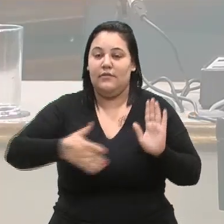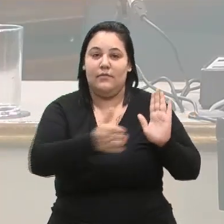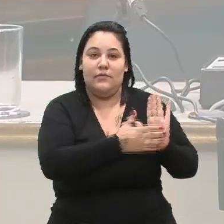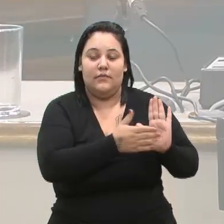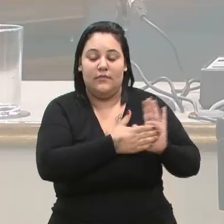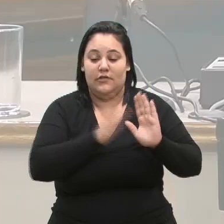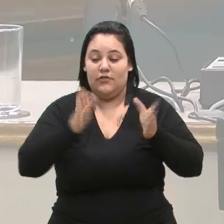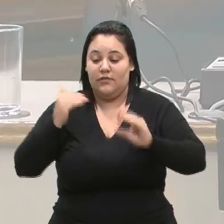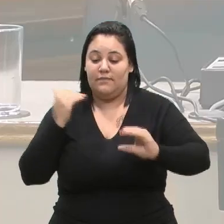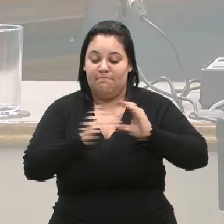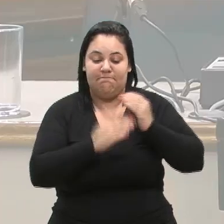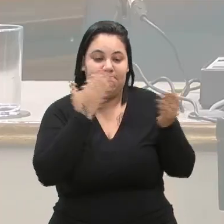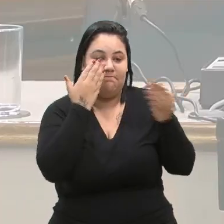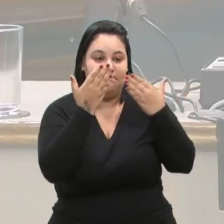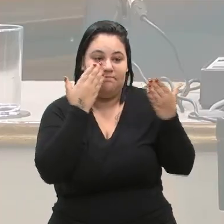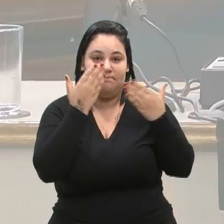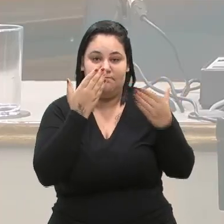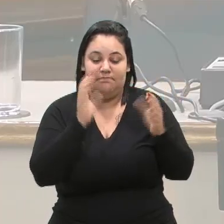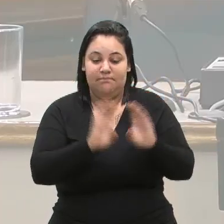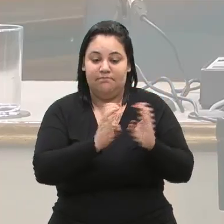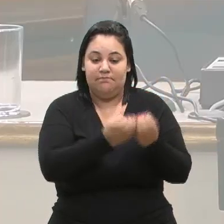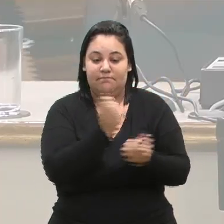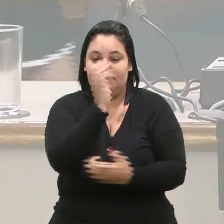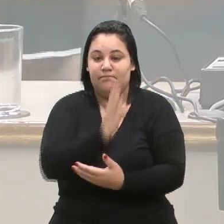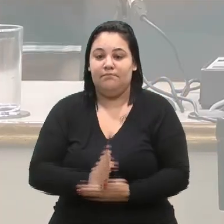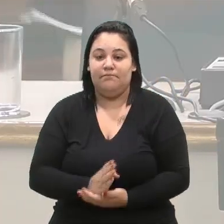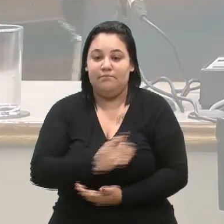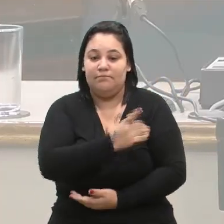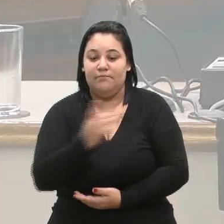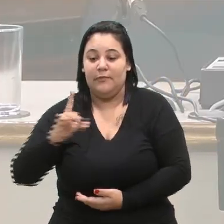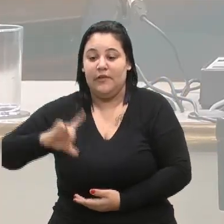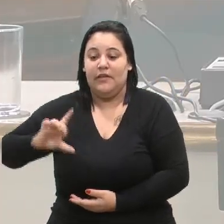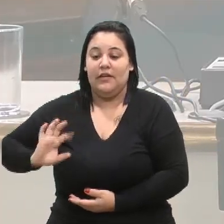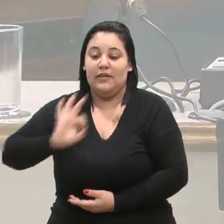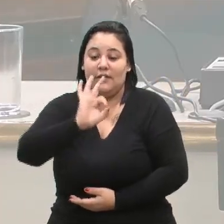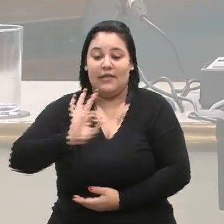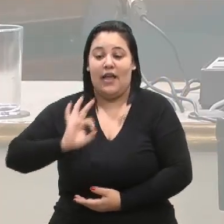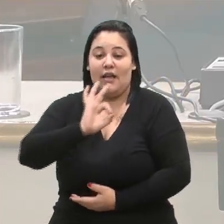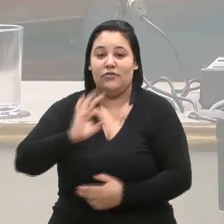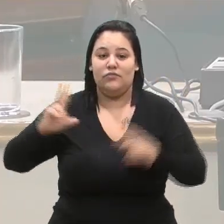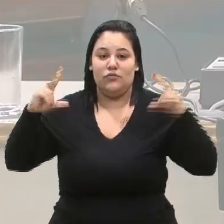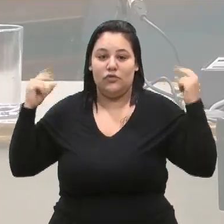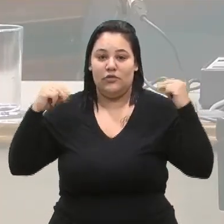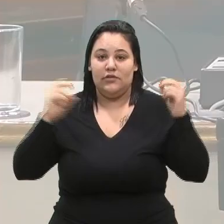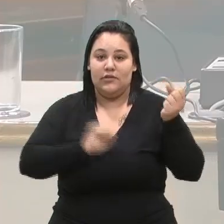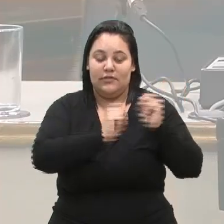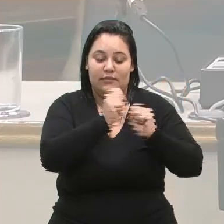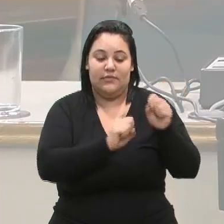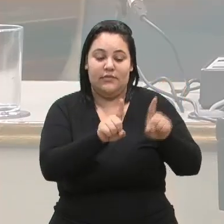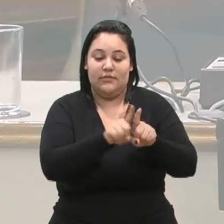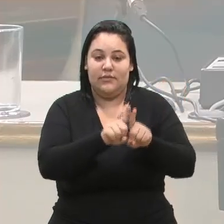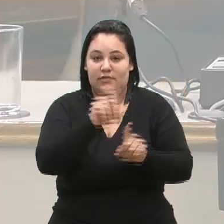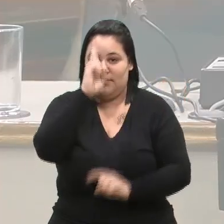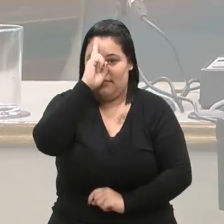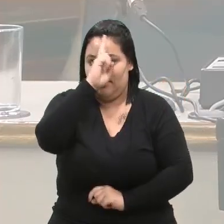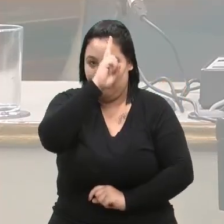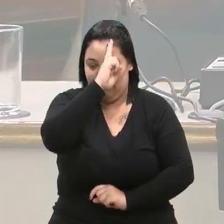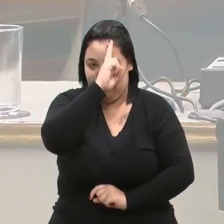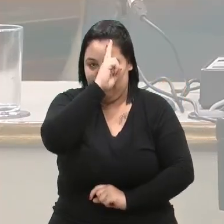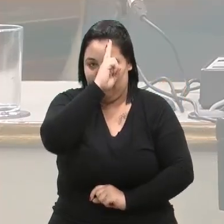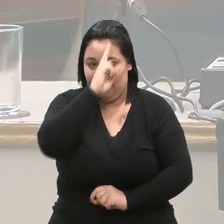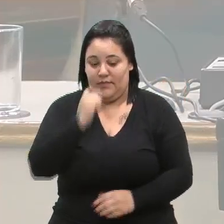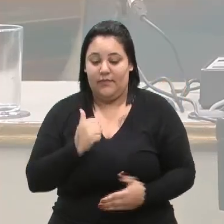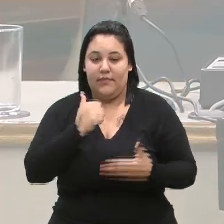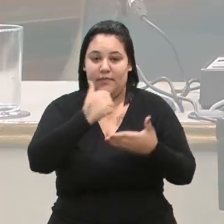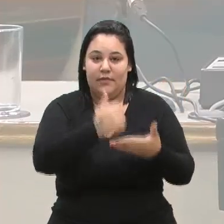para análise e votação do Congresso Nacional, haverá taxação dos motoristas e das empresas de aplicativos por meio de